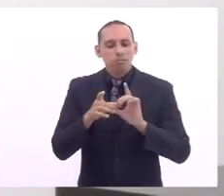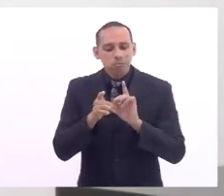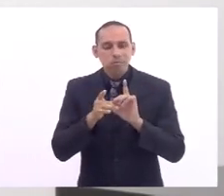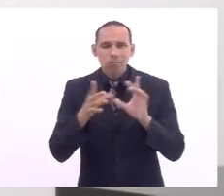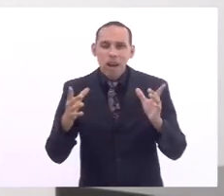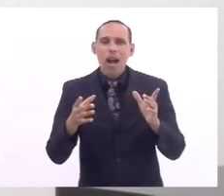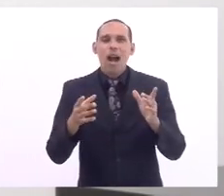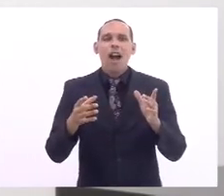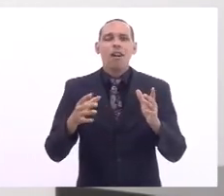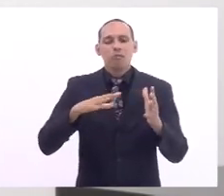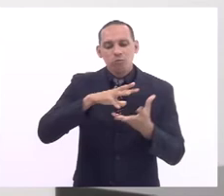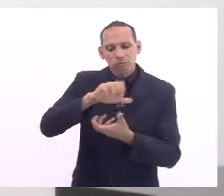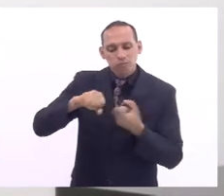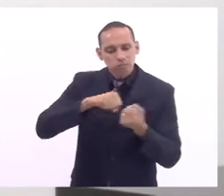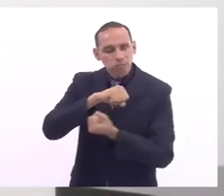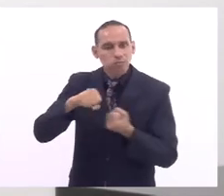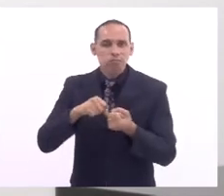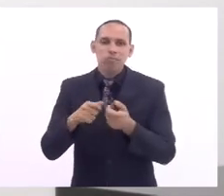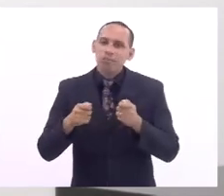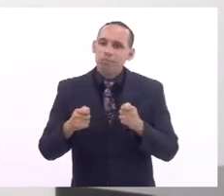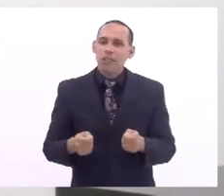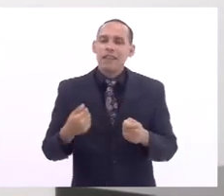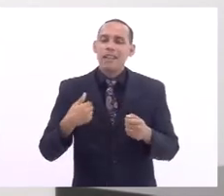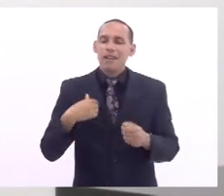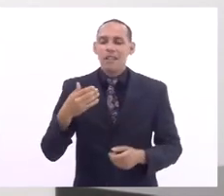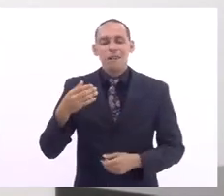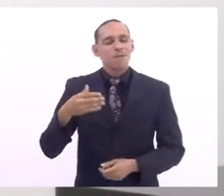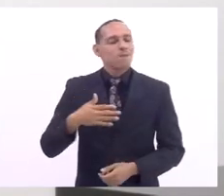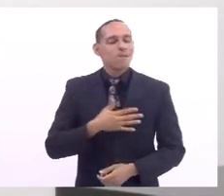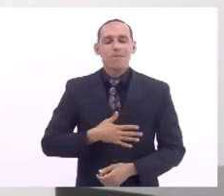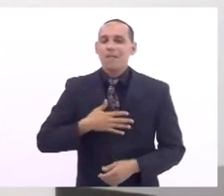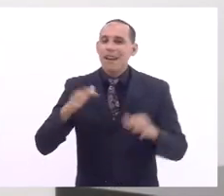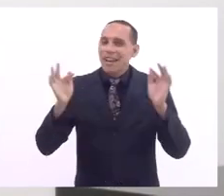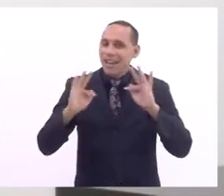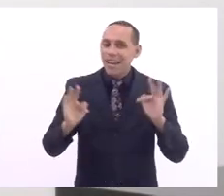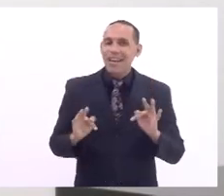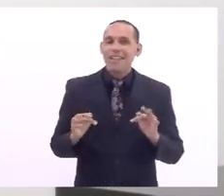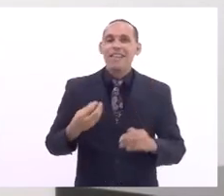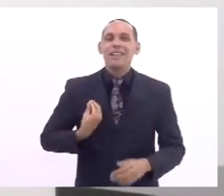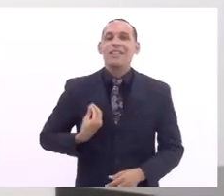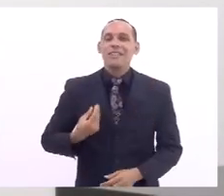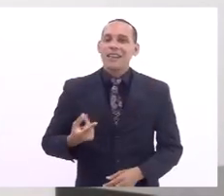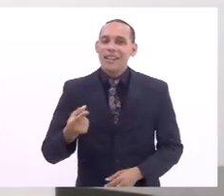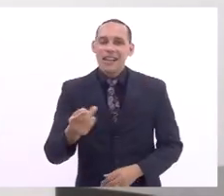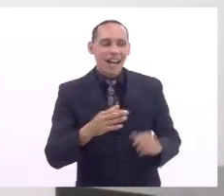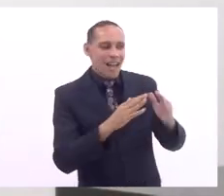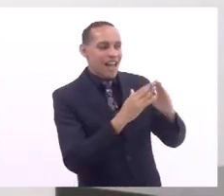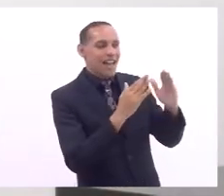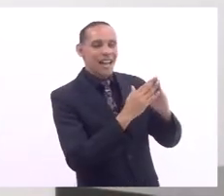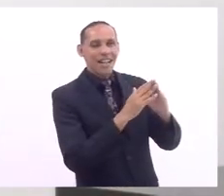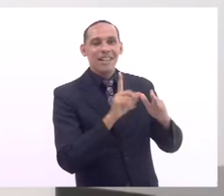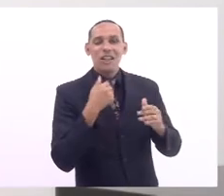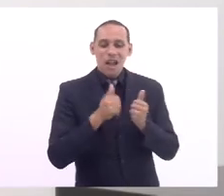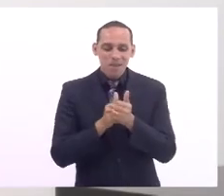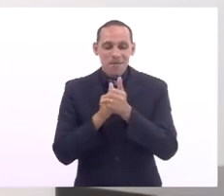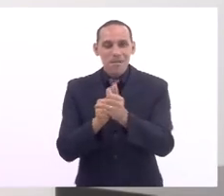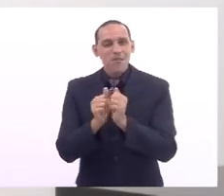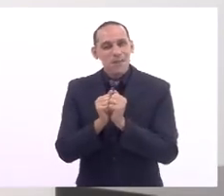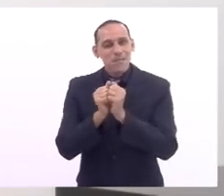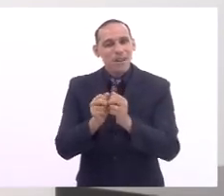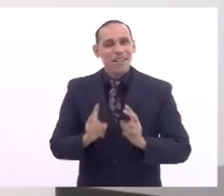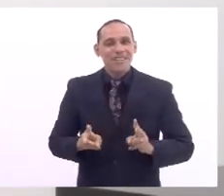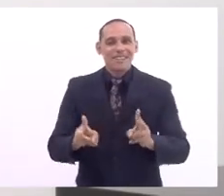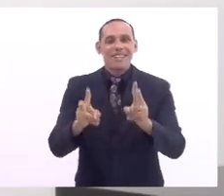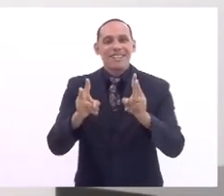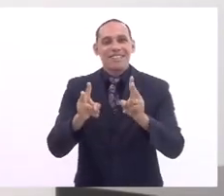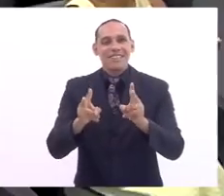mata por poder caminhar ao lado de vocês nessa luta vida longa a casa Fluminense que a gente passa a seguir cada vez mais juntos na